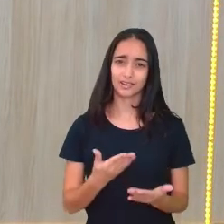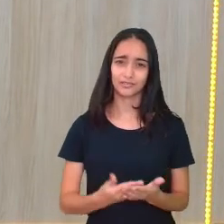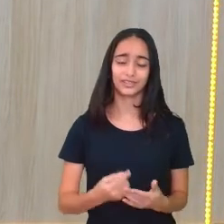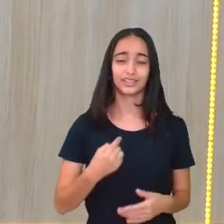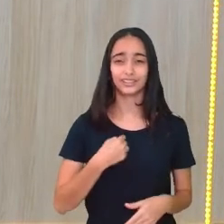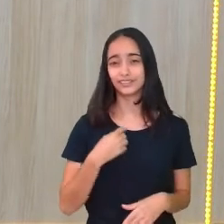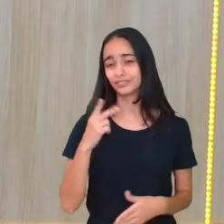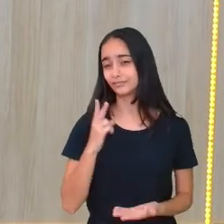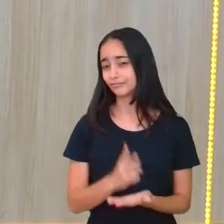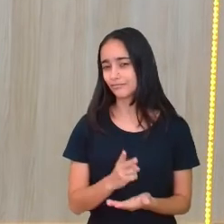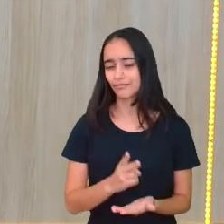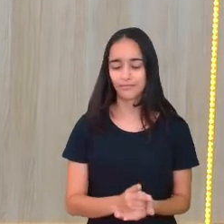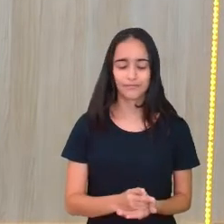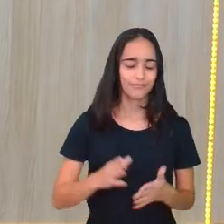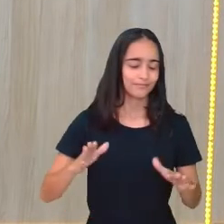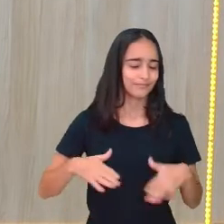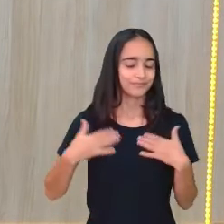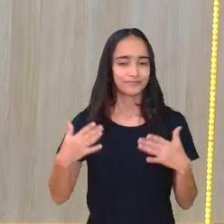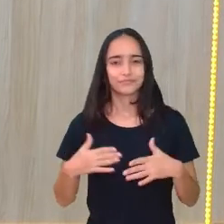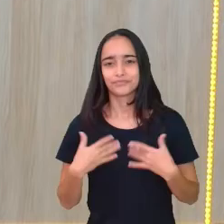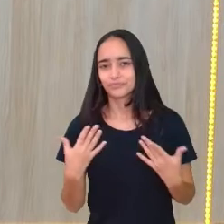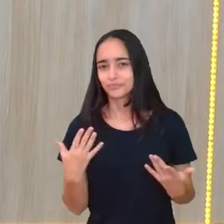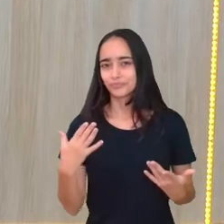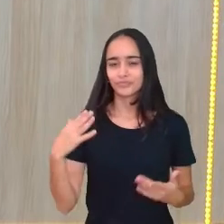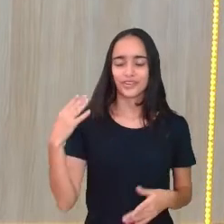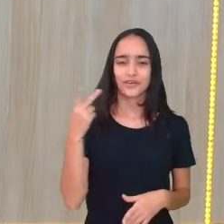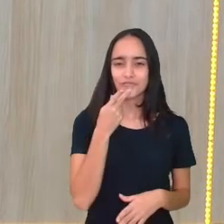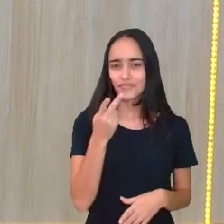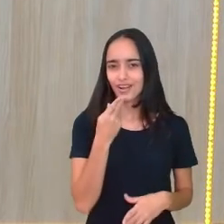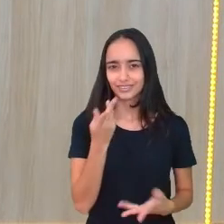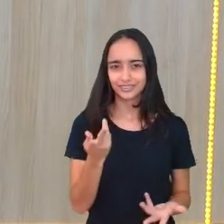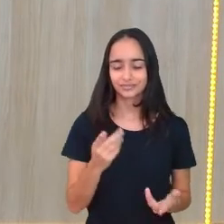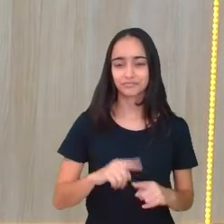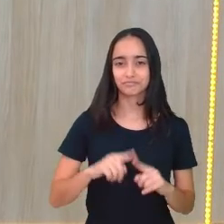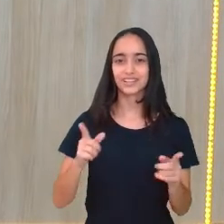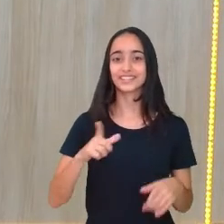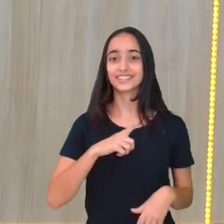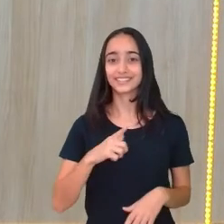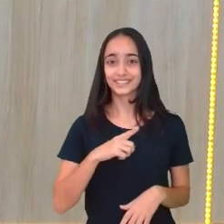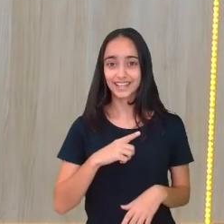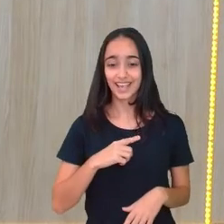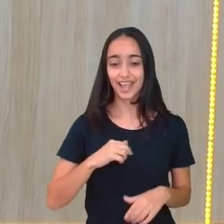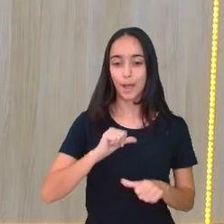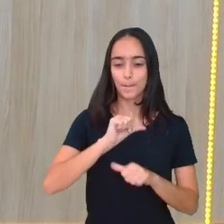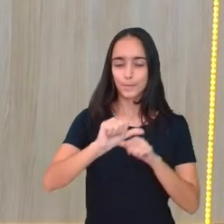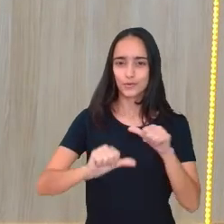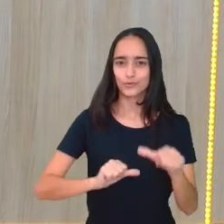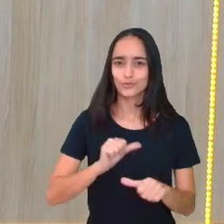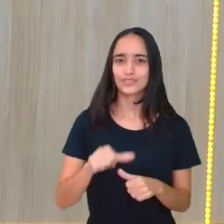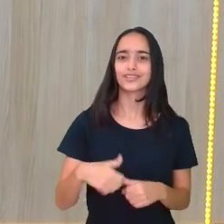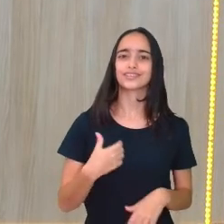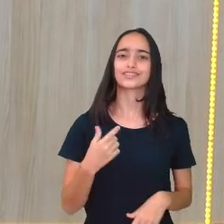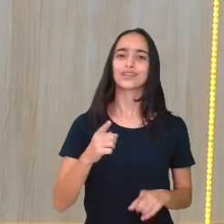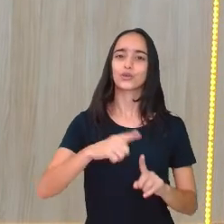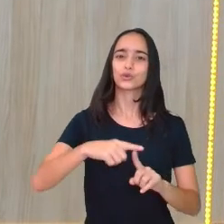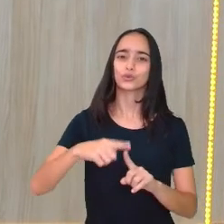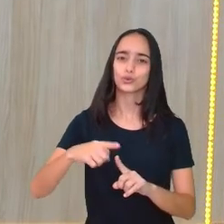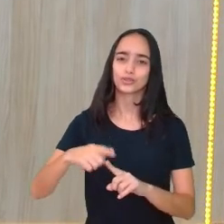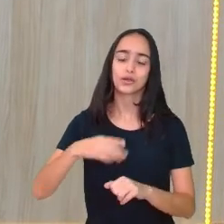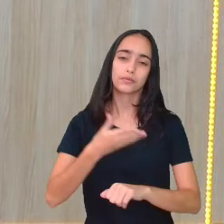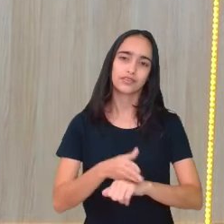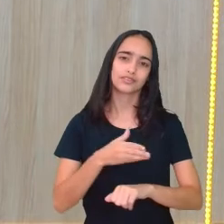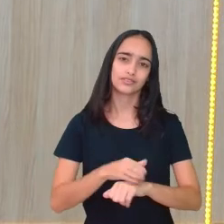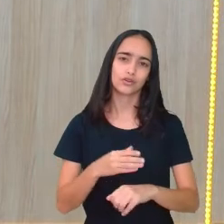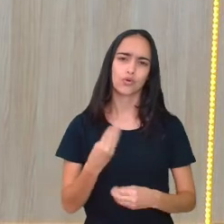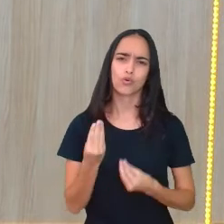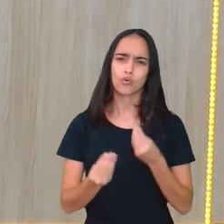fui aqui falando, me empolgando com vocês, né? Mas tem aí, ó, a mudança de tipo de exercício, né? O quanto isso estimula